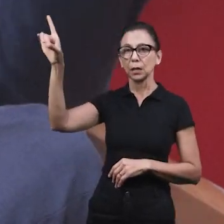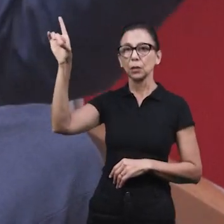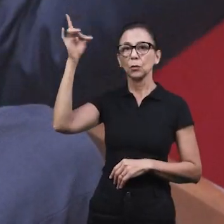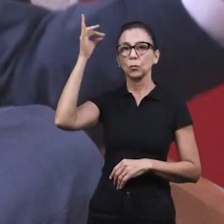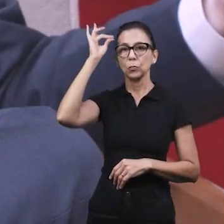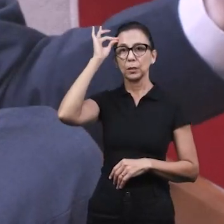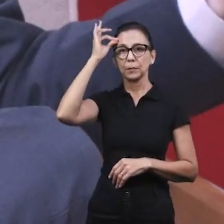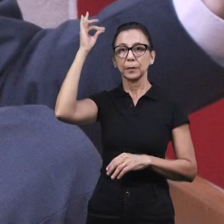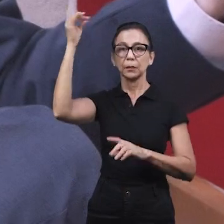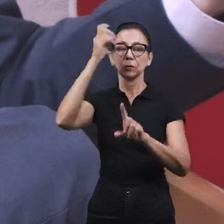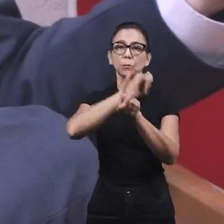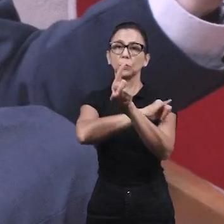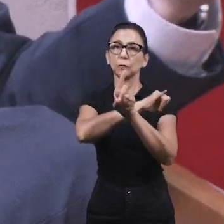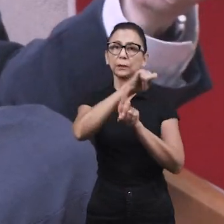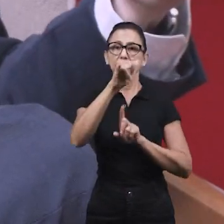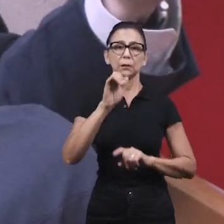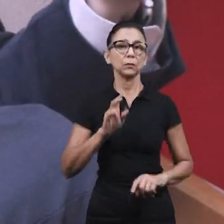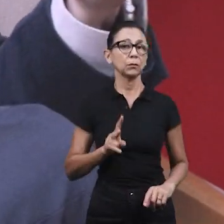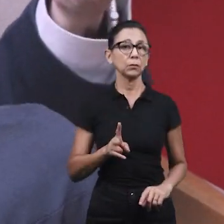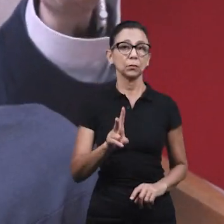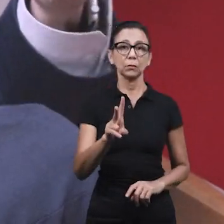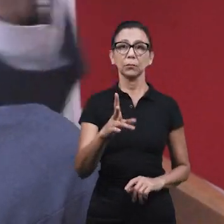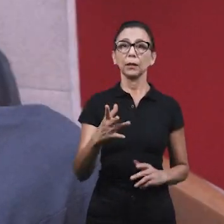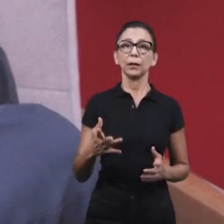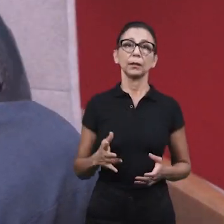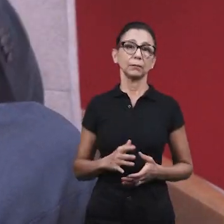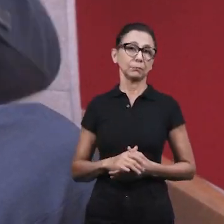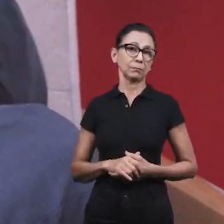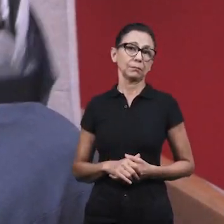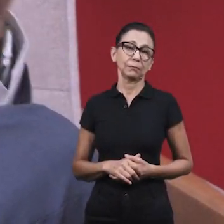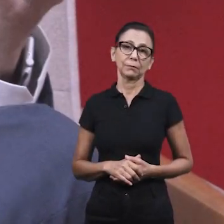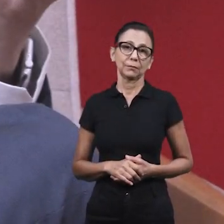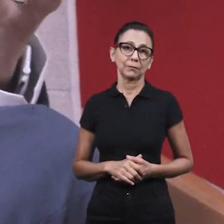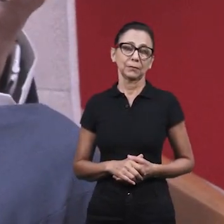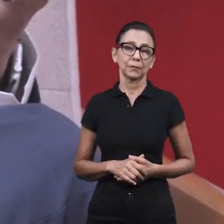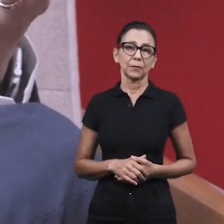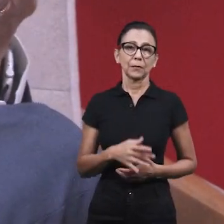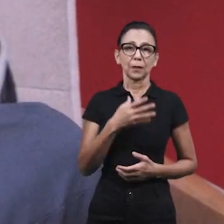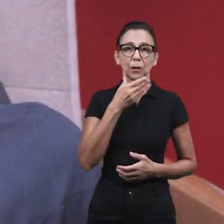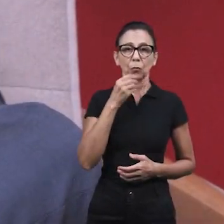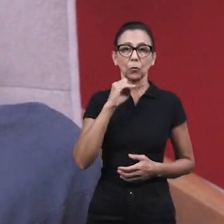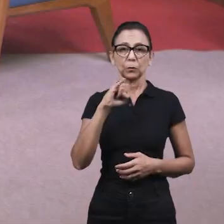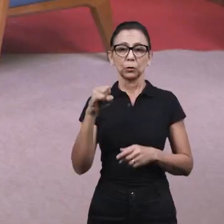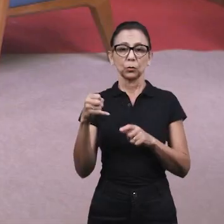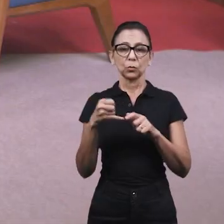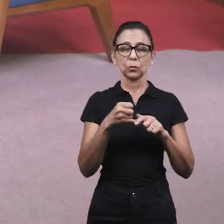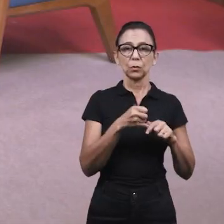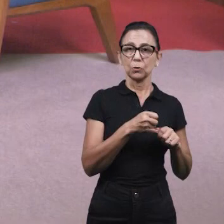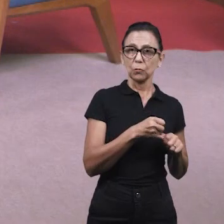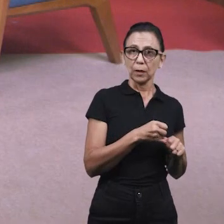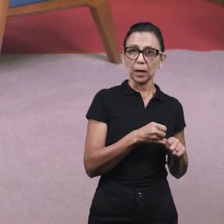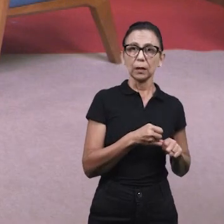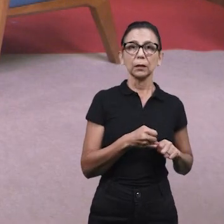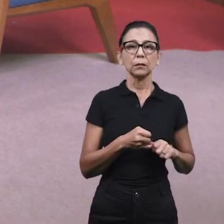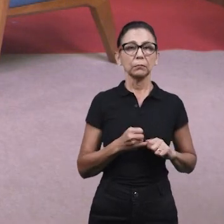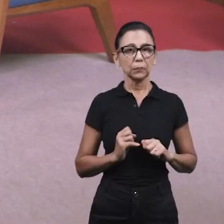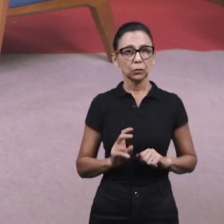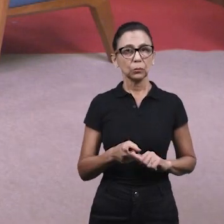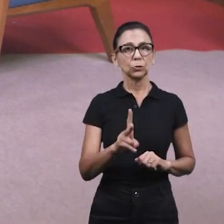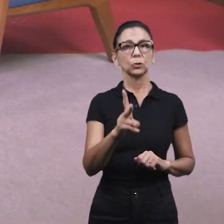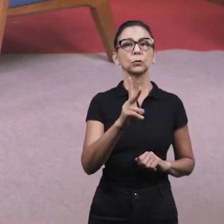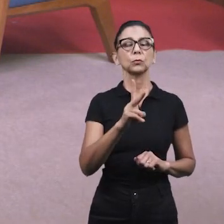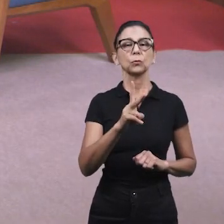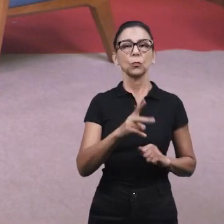O profeta morreu, mas Deus levantou um que foi Josué, que poderia ser um outro. O histórico passa, mas